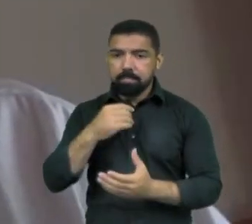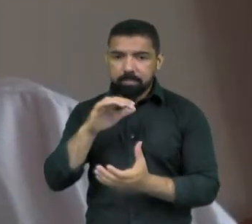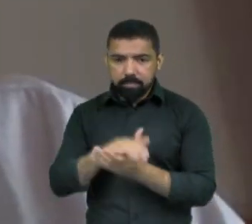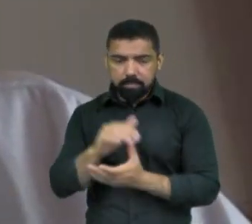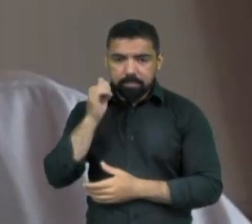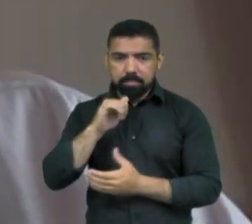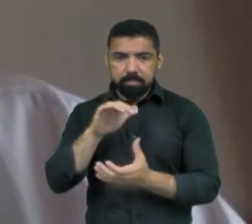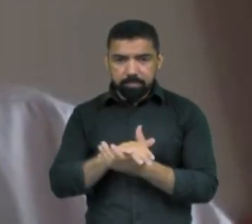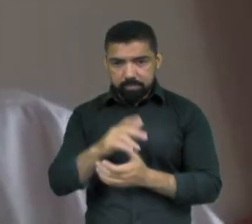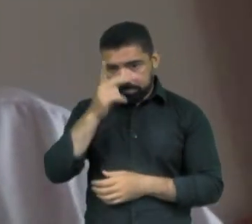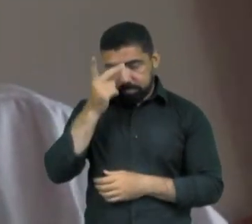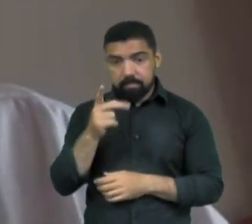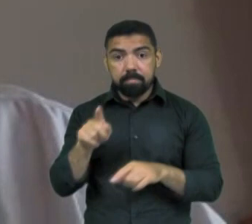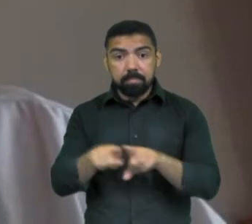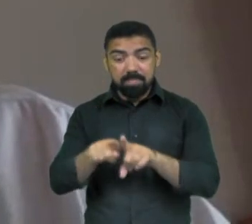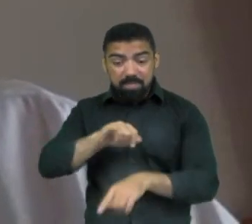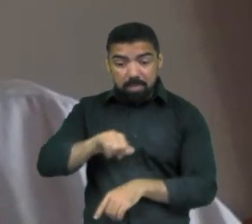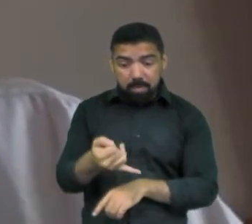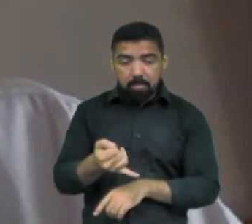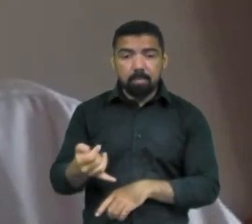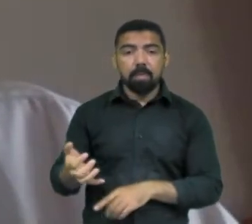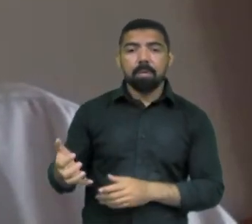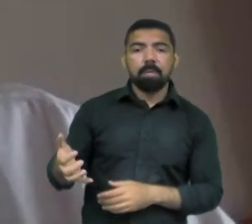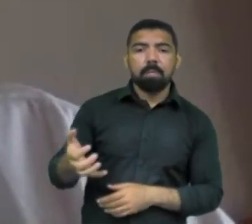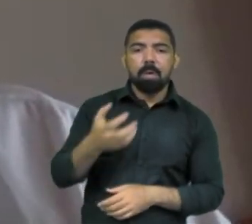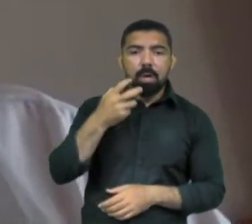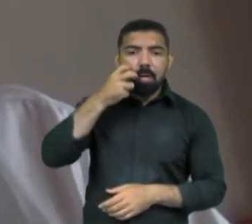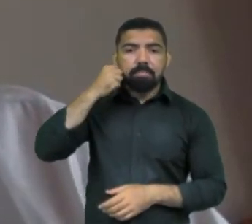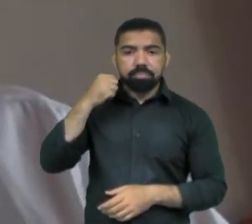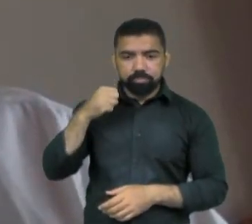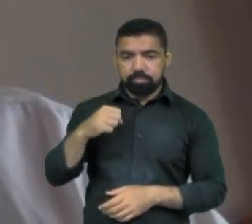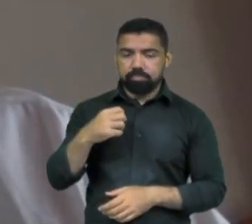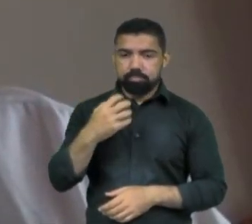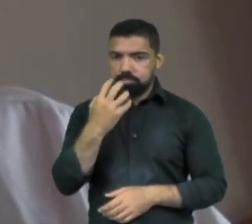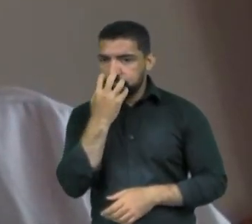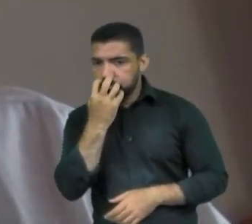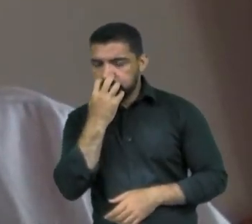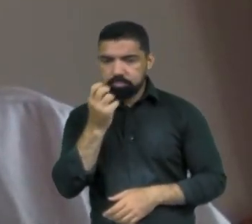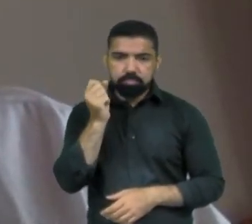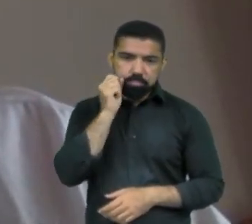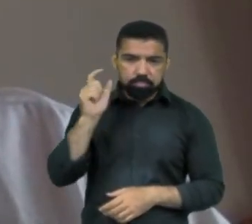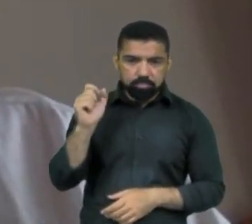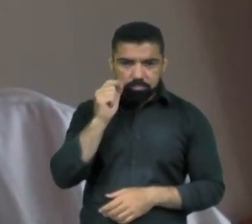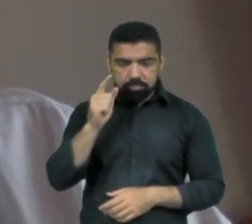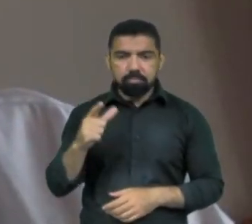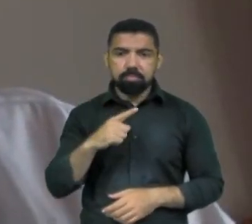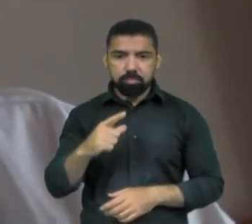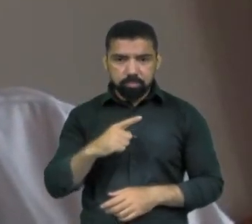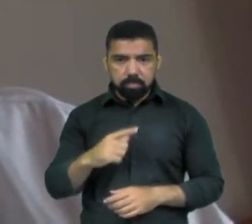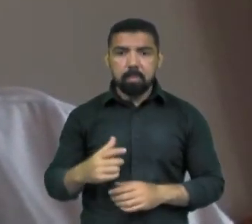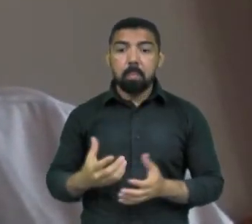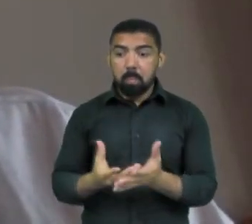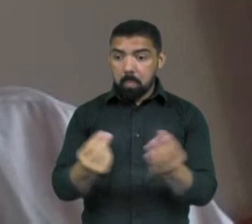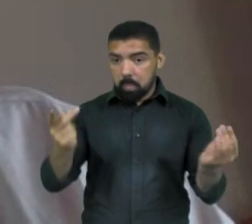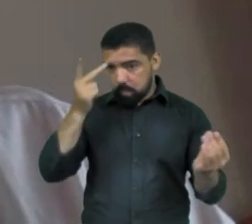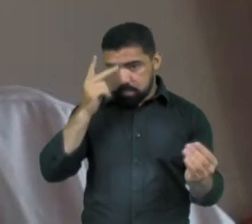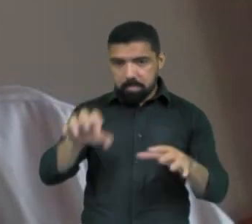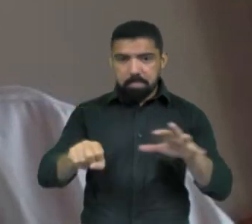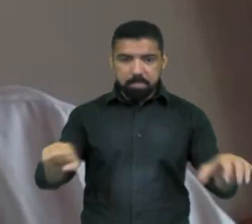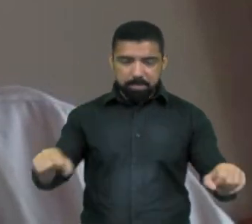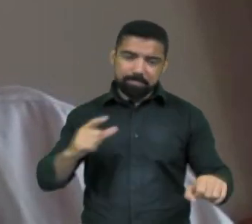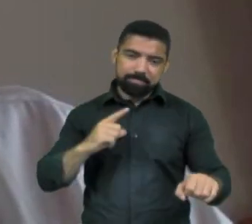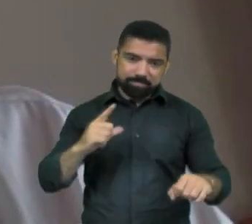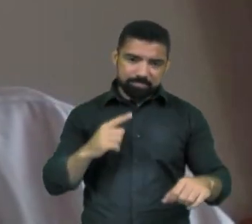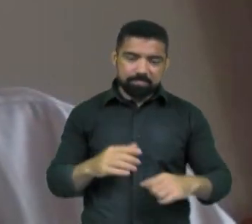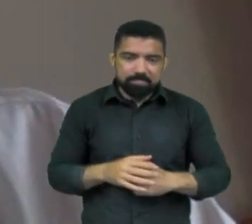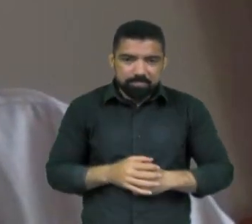pet colocaram em prática. Então, houve um volume muito grande de aquisição de novos de